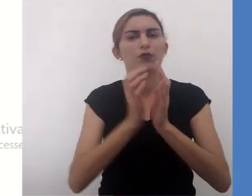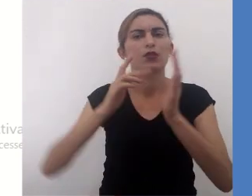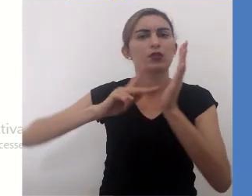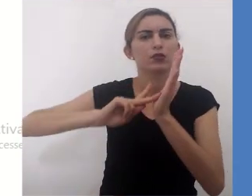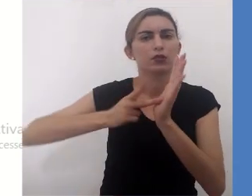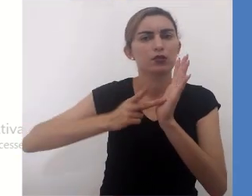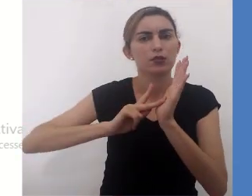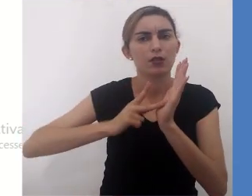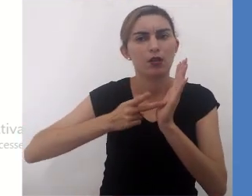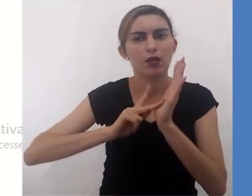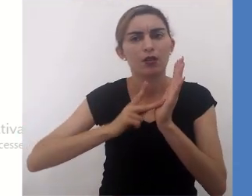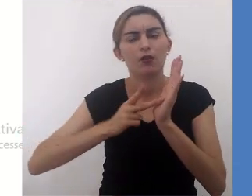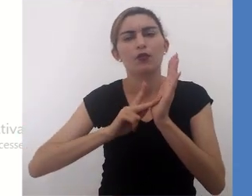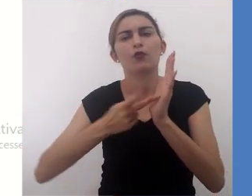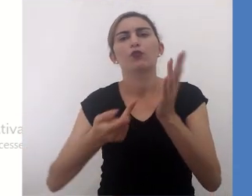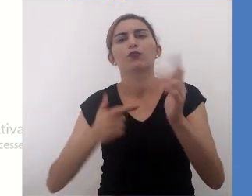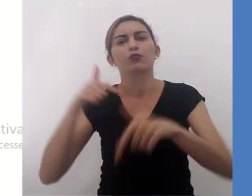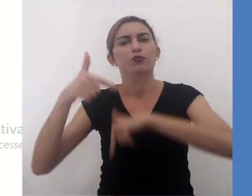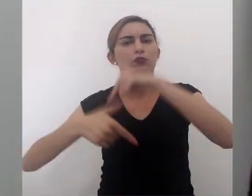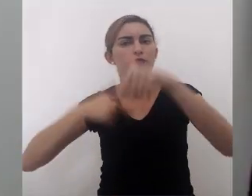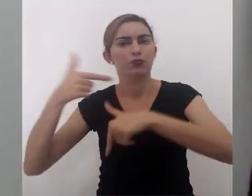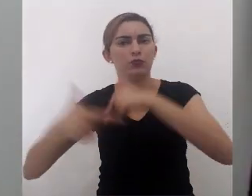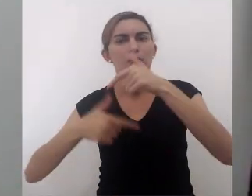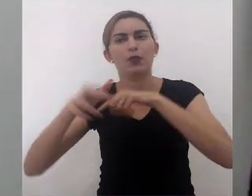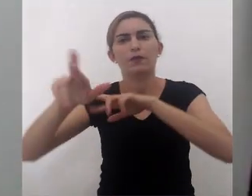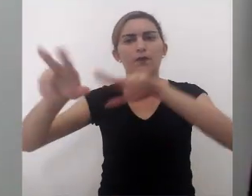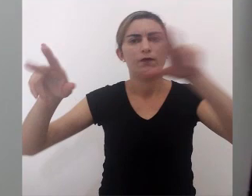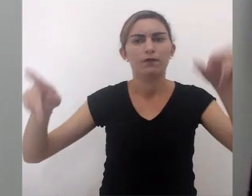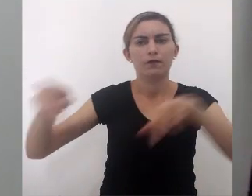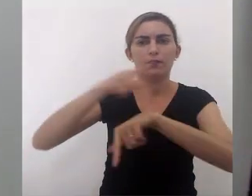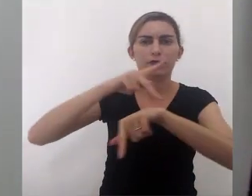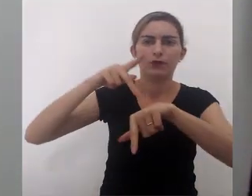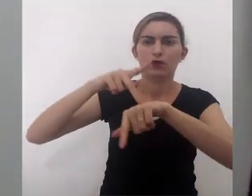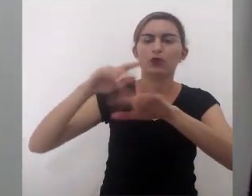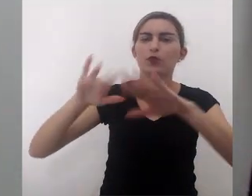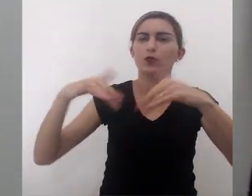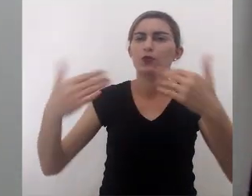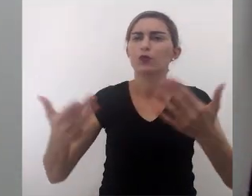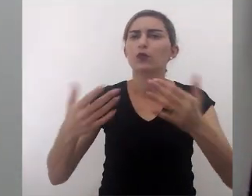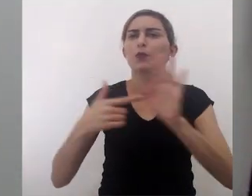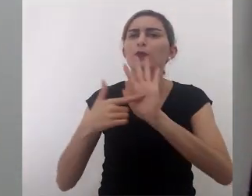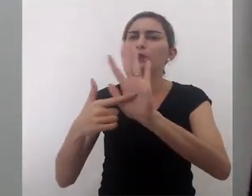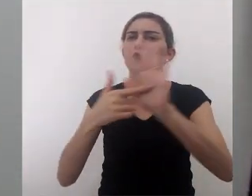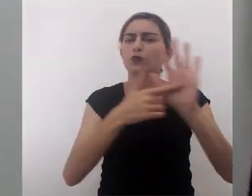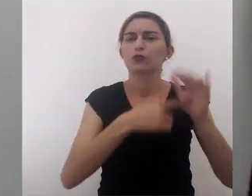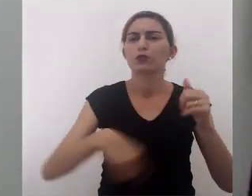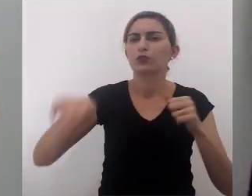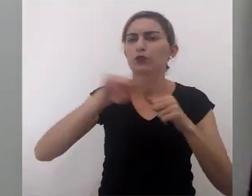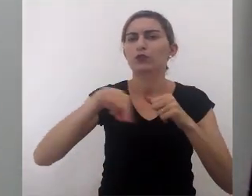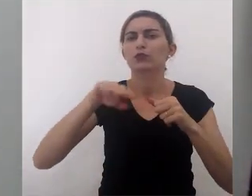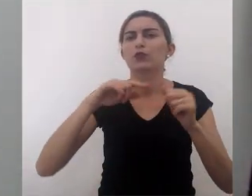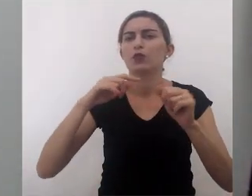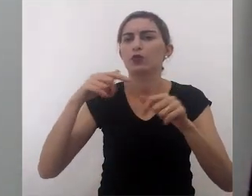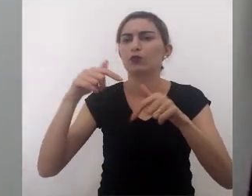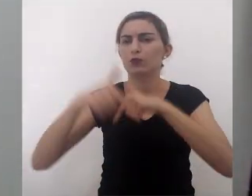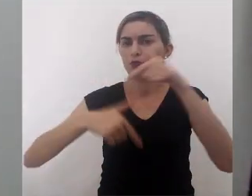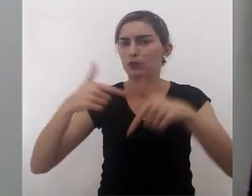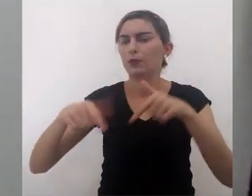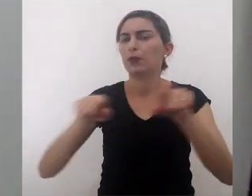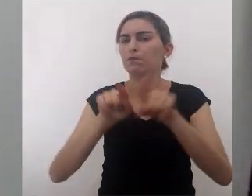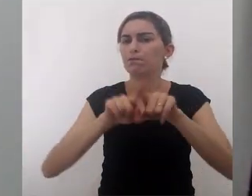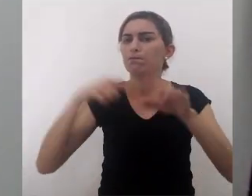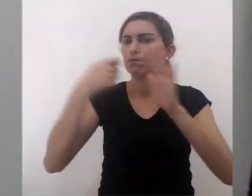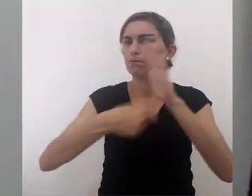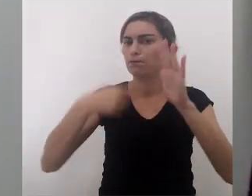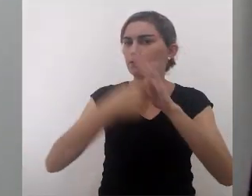políticas, dos trabalhadores em vários países, né? Então vejamos, então nós temos a luta feminina, é isso